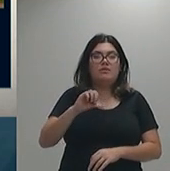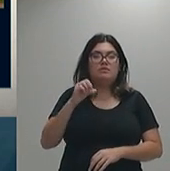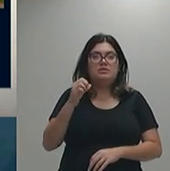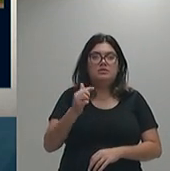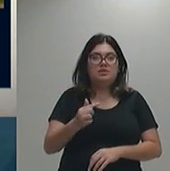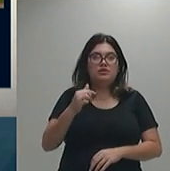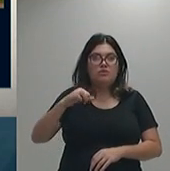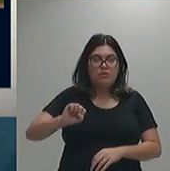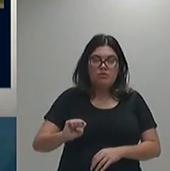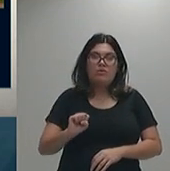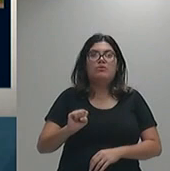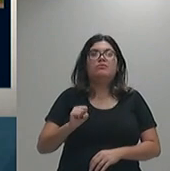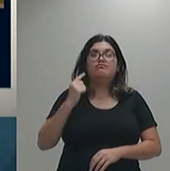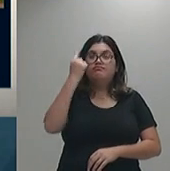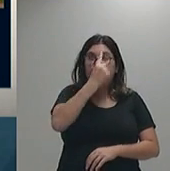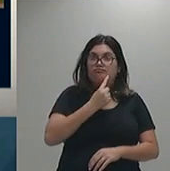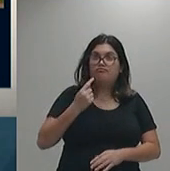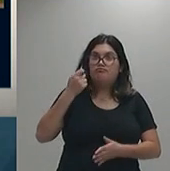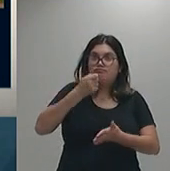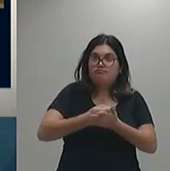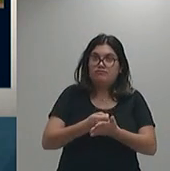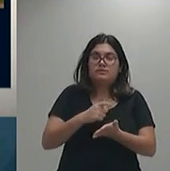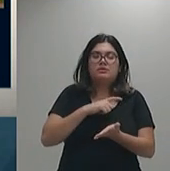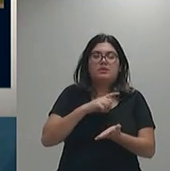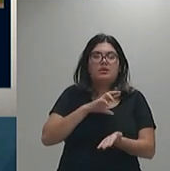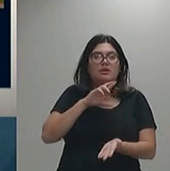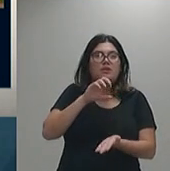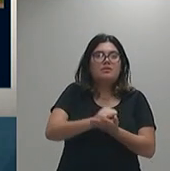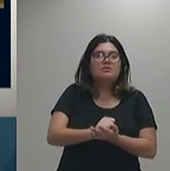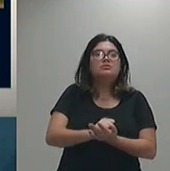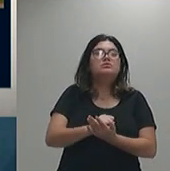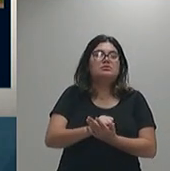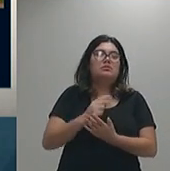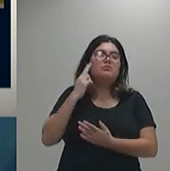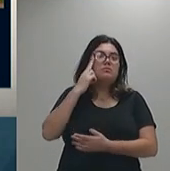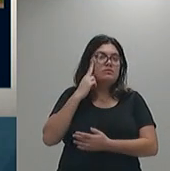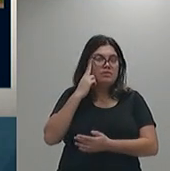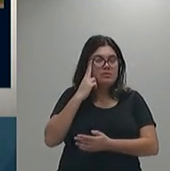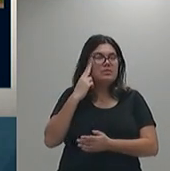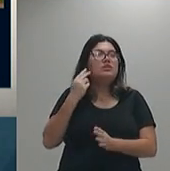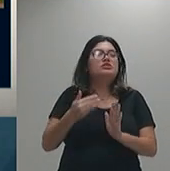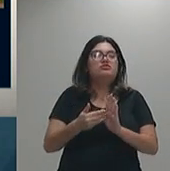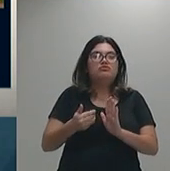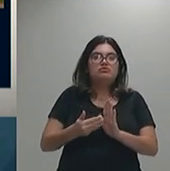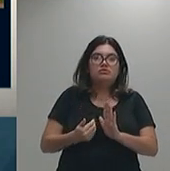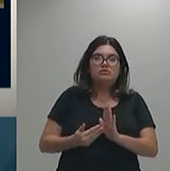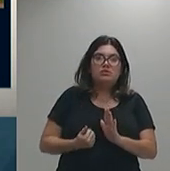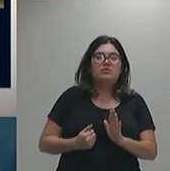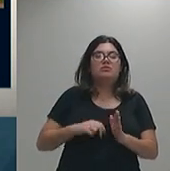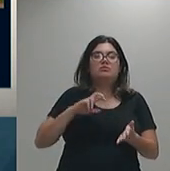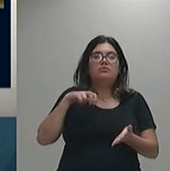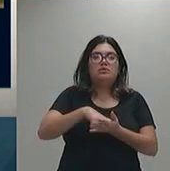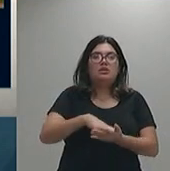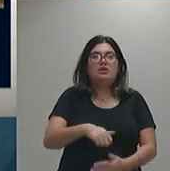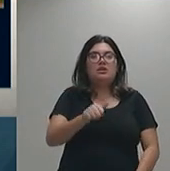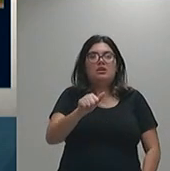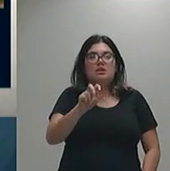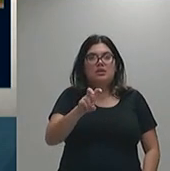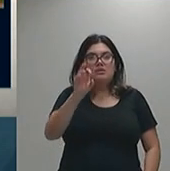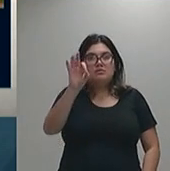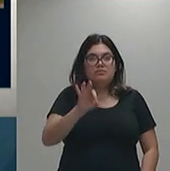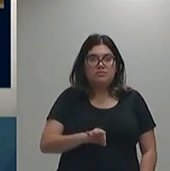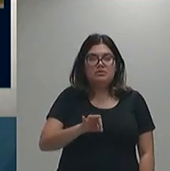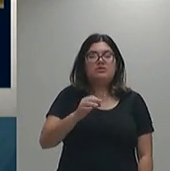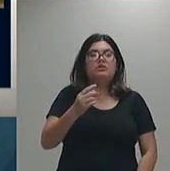usando horários foram arbitrados na hipótese de ausência de Condenação em 15 por cento sobre o valor